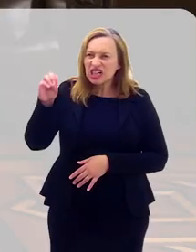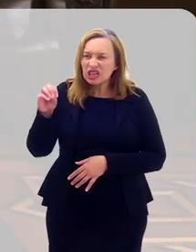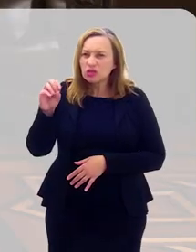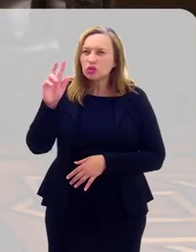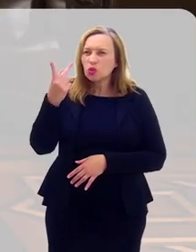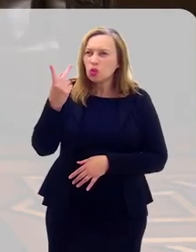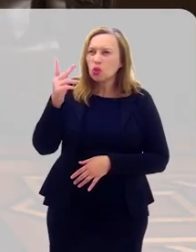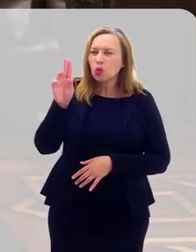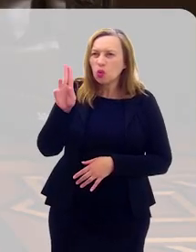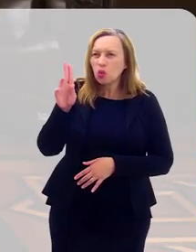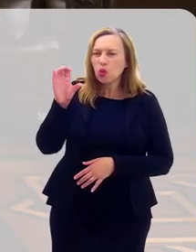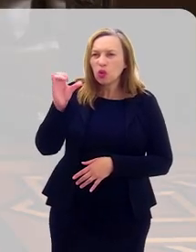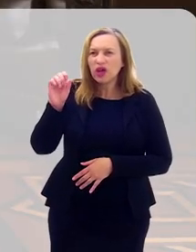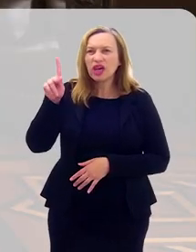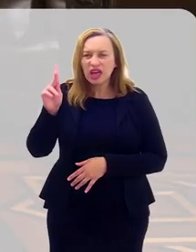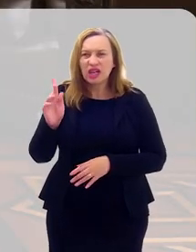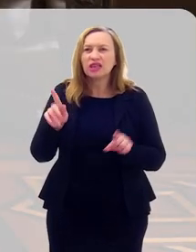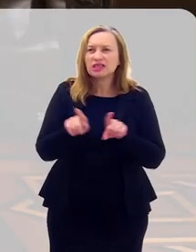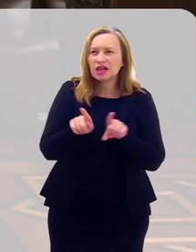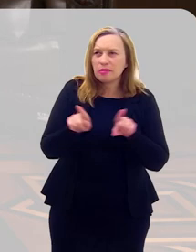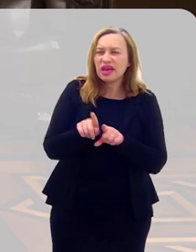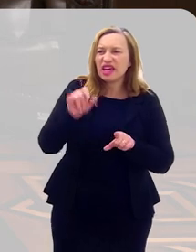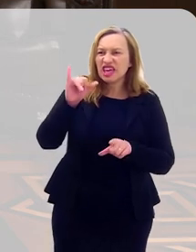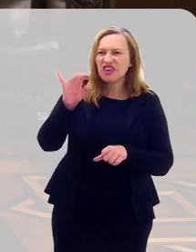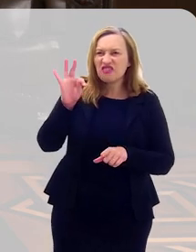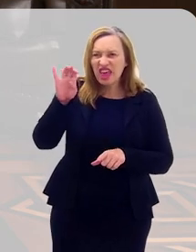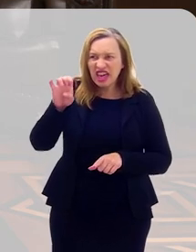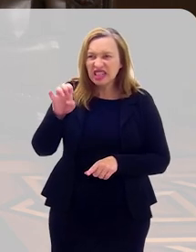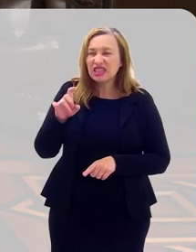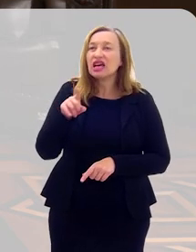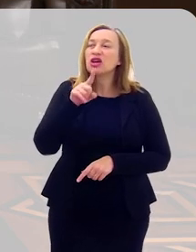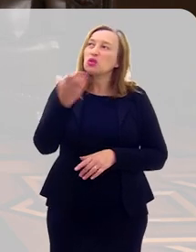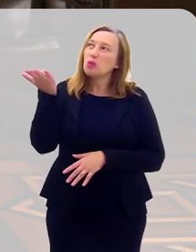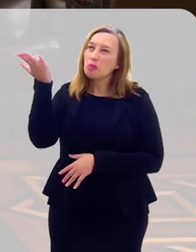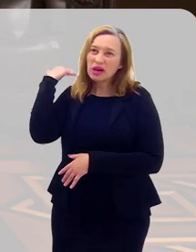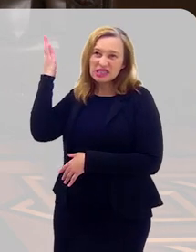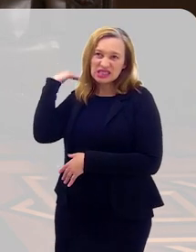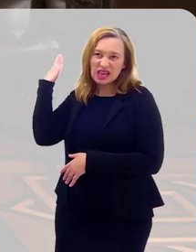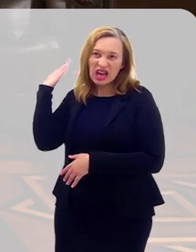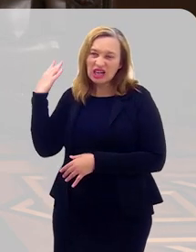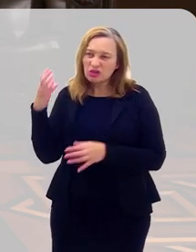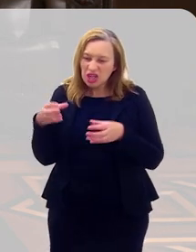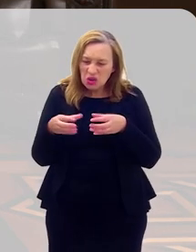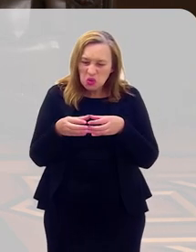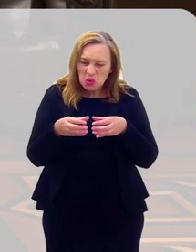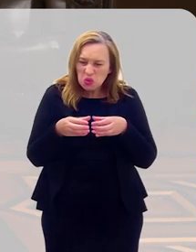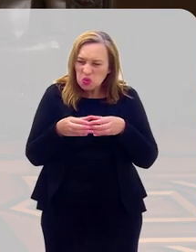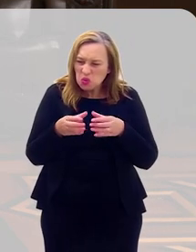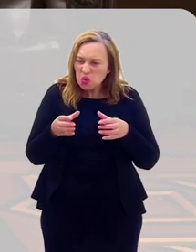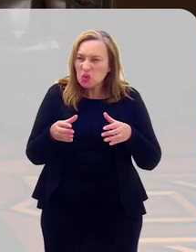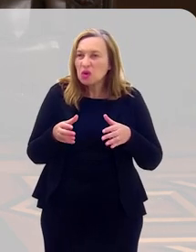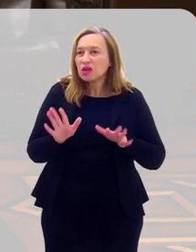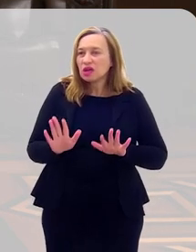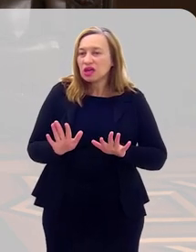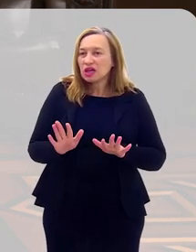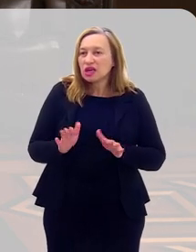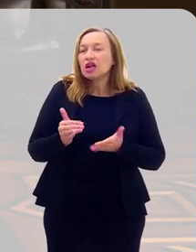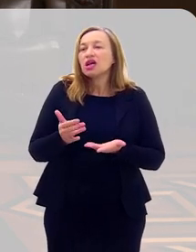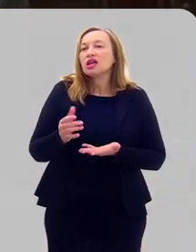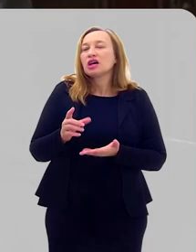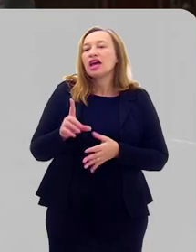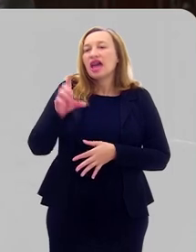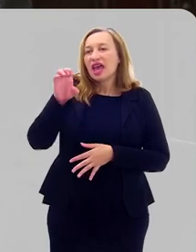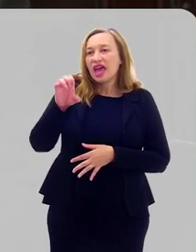Sangalo, estão sempre fazendo isso aí na Globo. Naquela época era uma festinha na Michuruca. Rua 46, na Rua 46. Por quê? Porque o Edberto, que